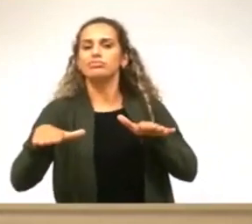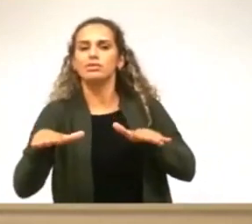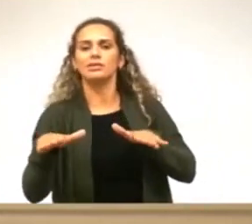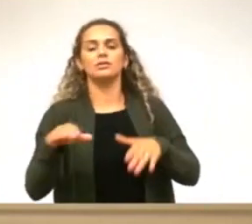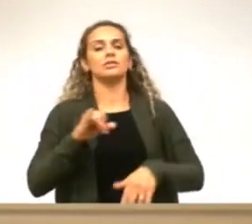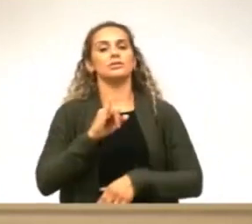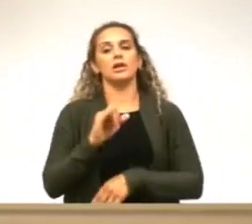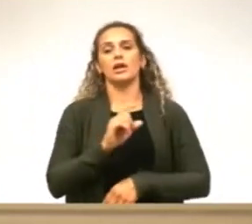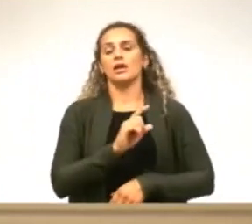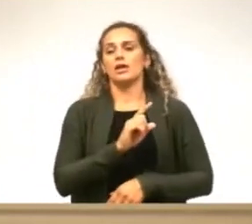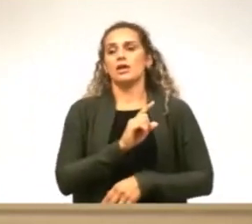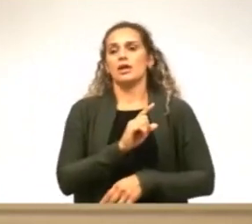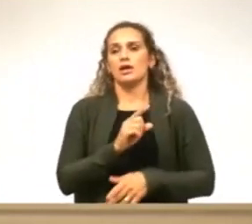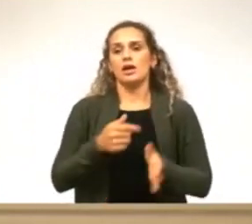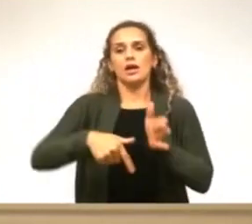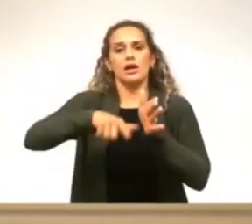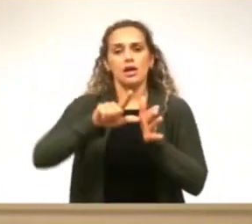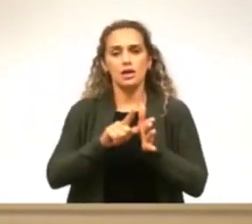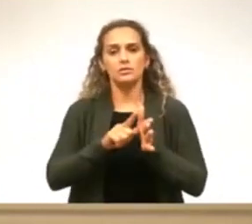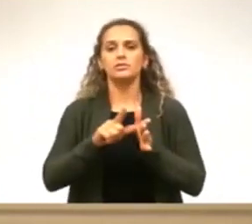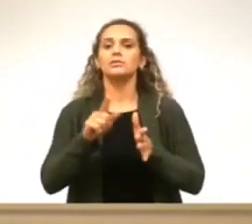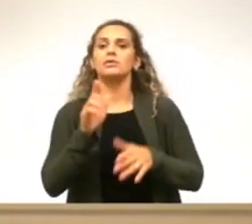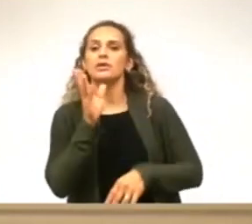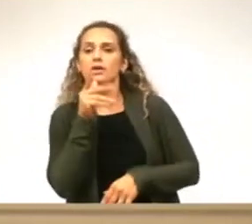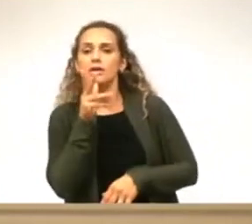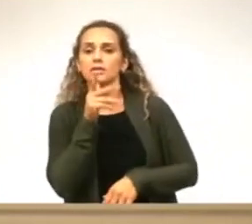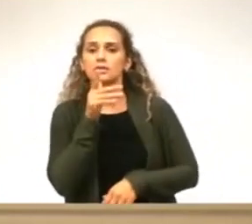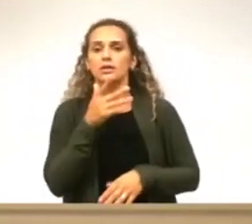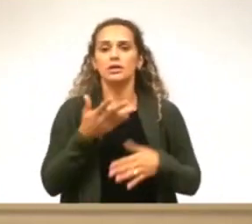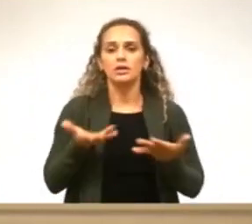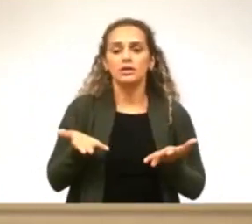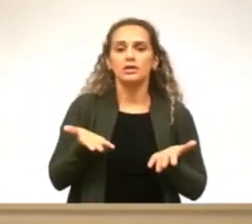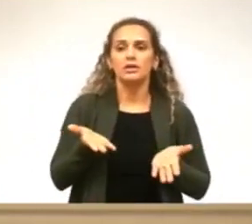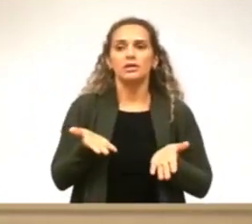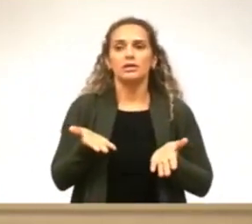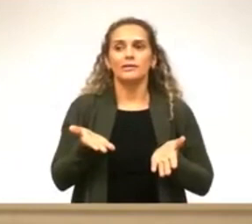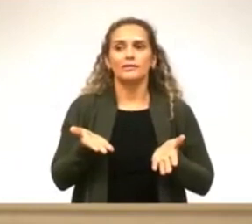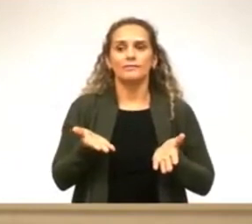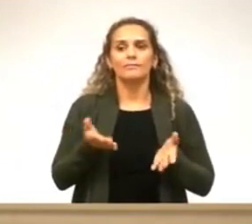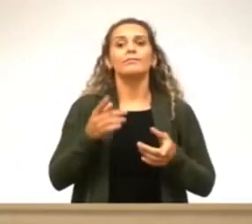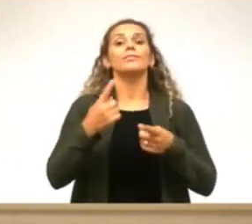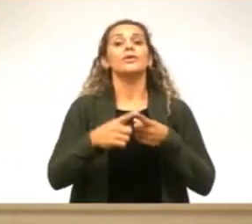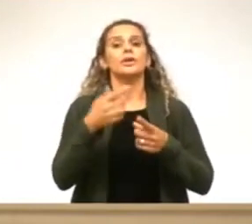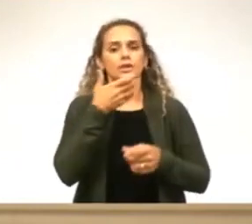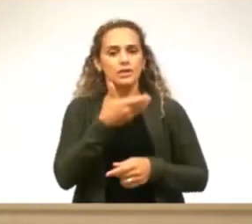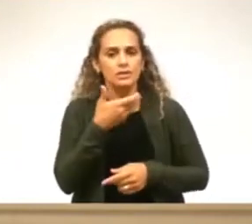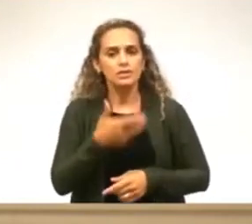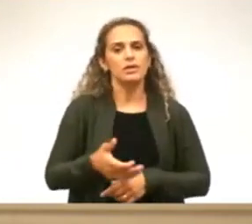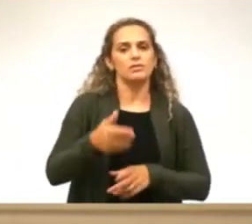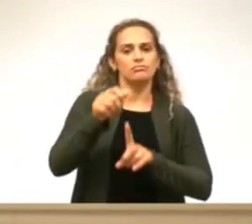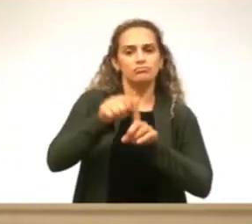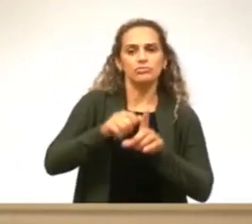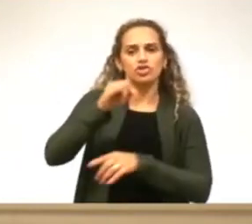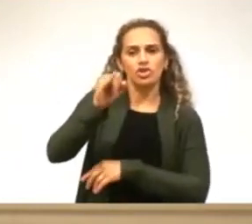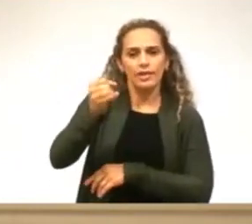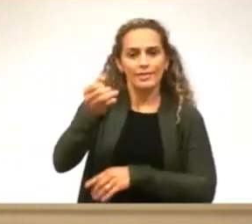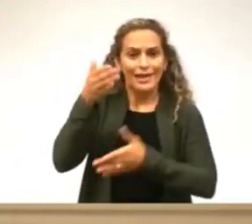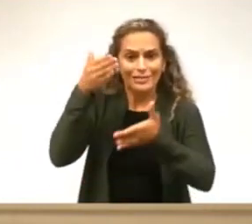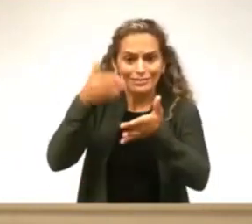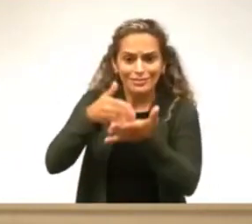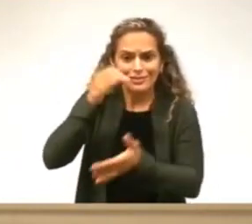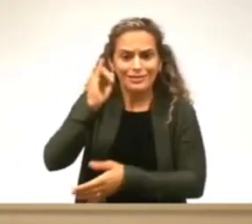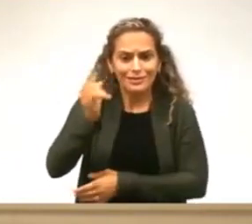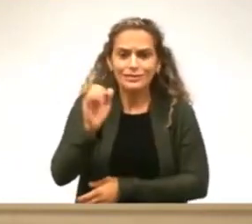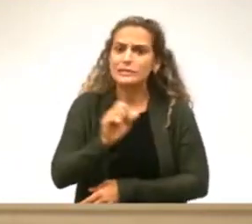do aterro, mas antes que atrase o problema do aterro, que janeiro, dezembro e janeiro é o prazo para fazer esse aterro. Se